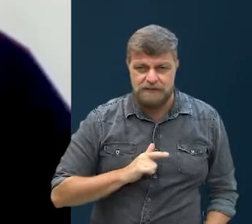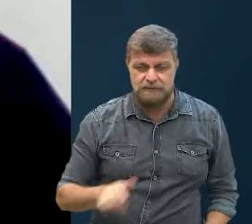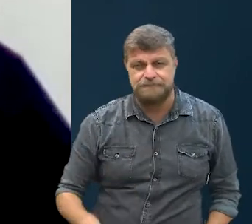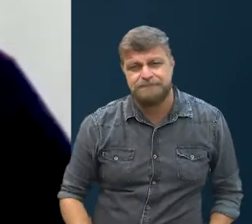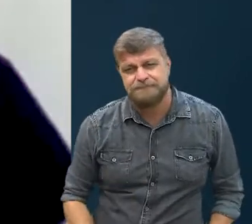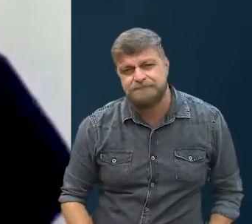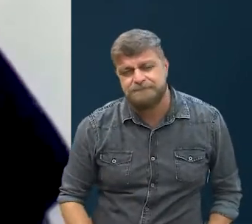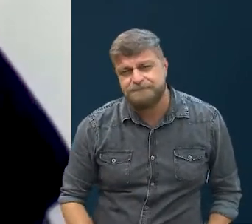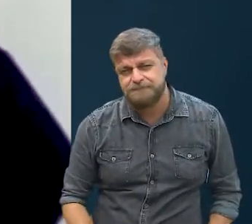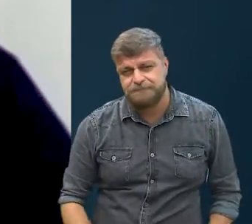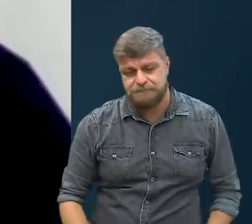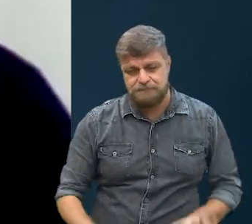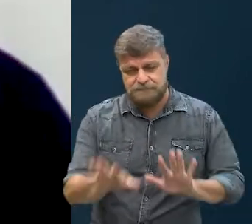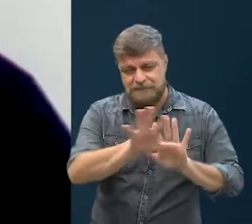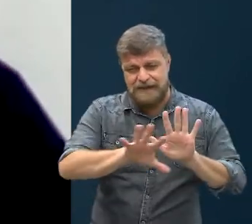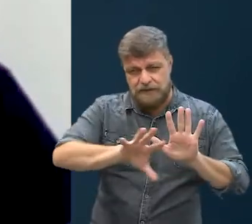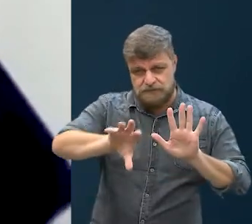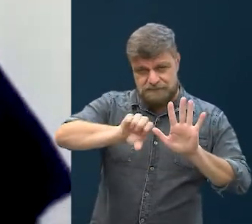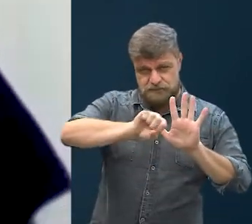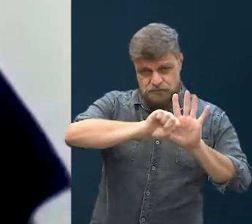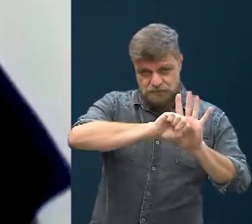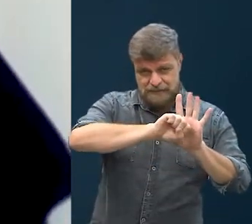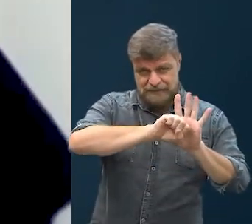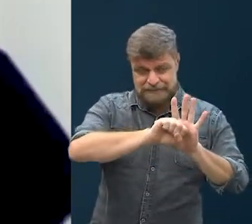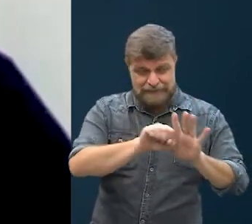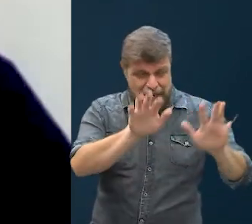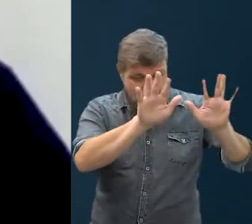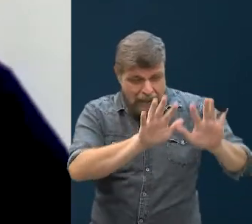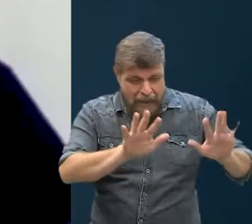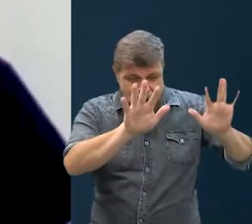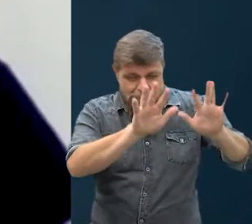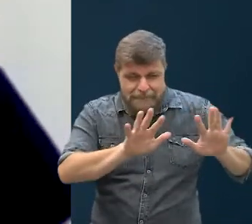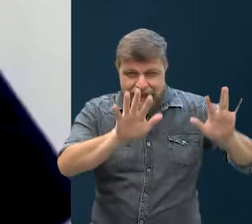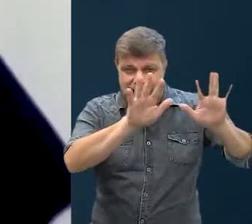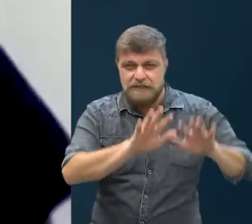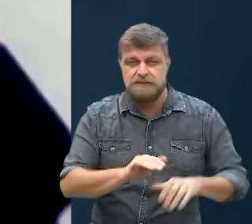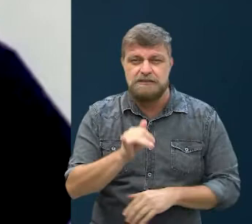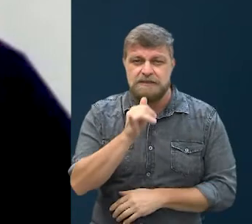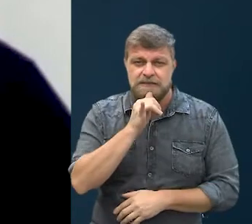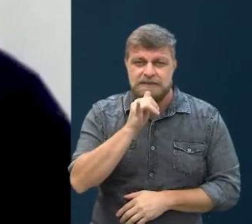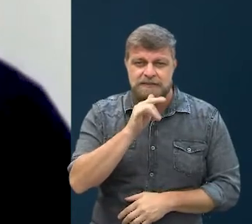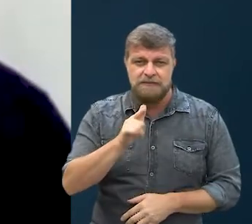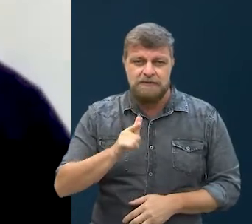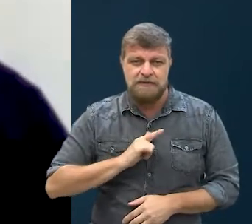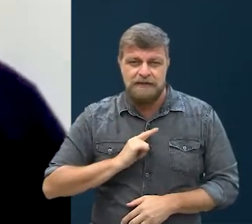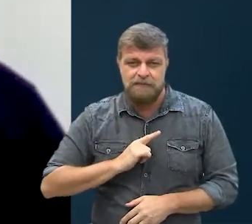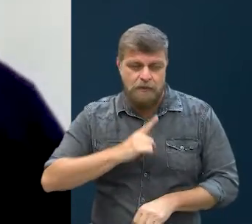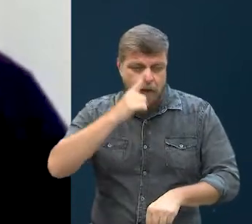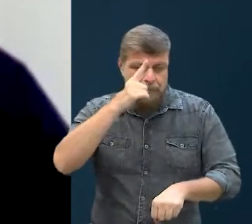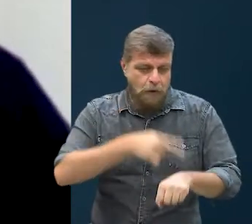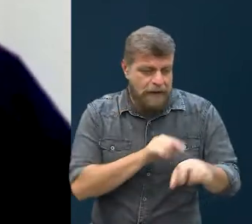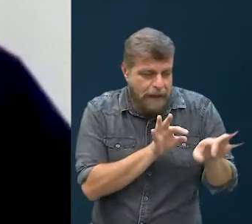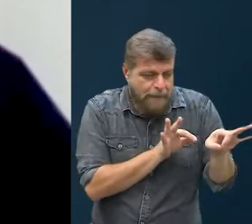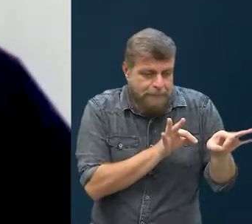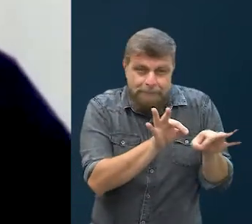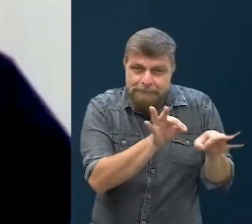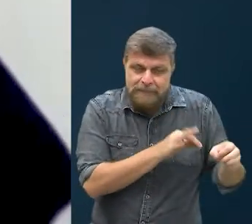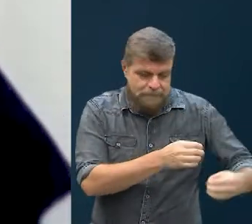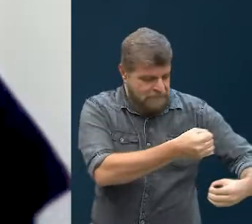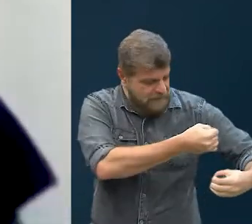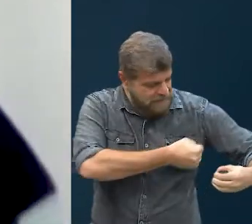promoção, né, de audiovisuais, de imagens, por exemplo, gravando um momento de preparo